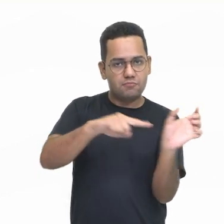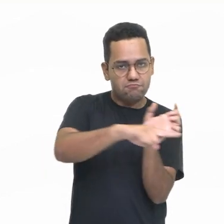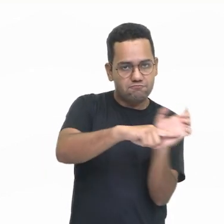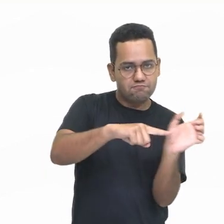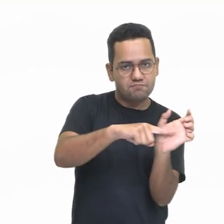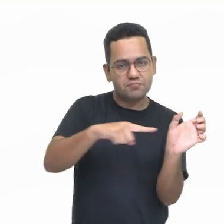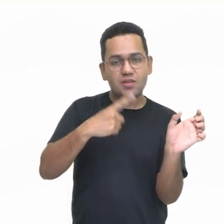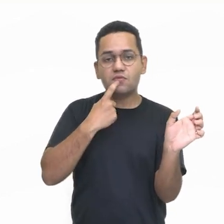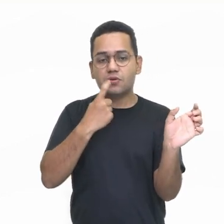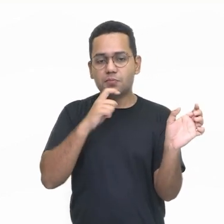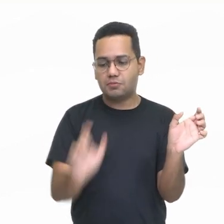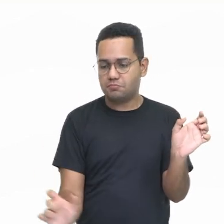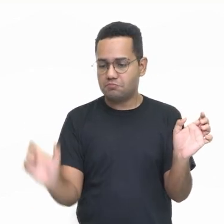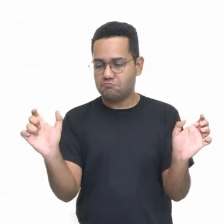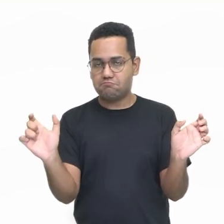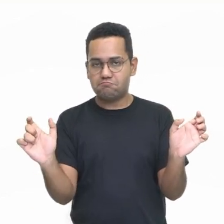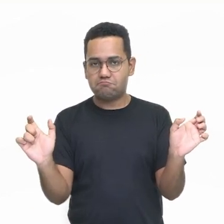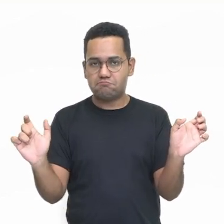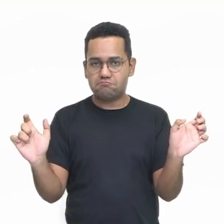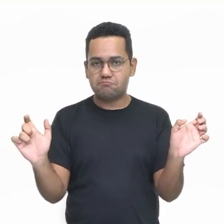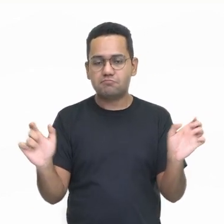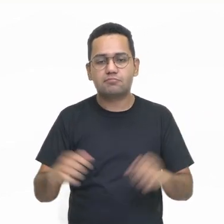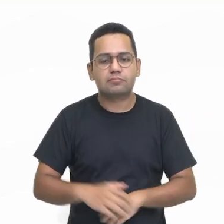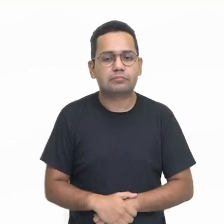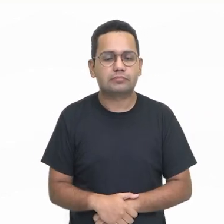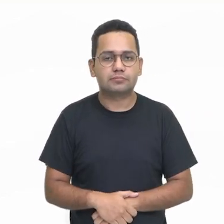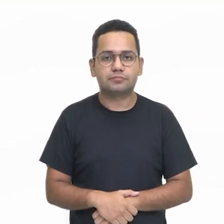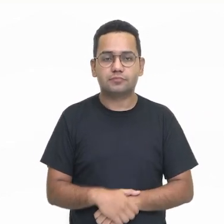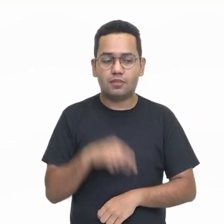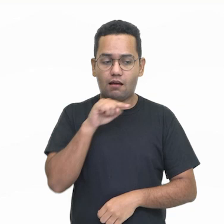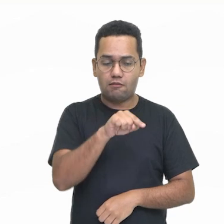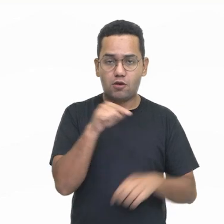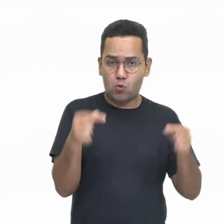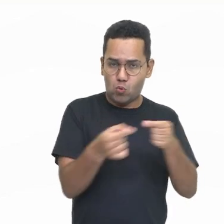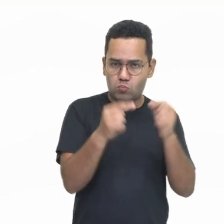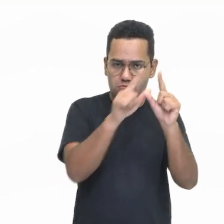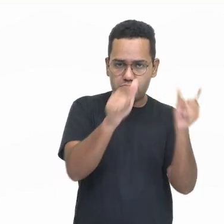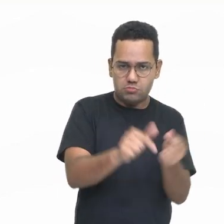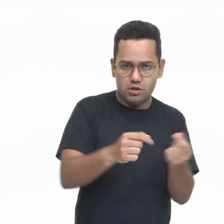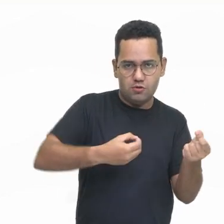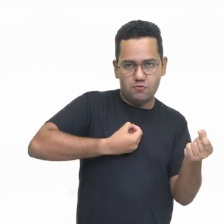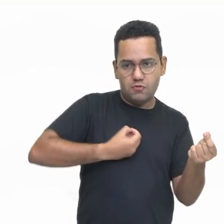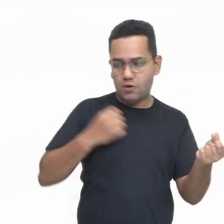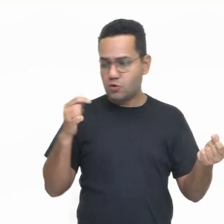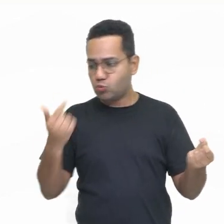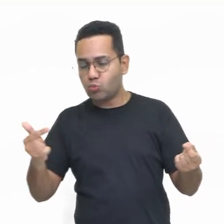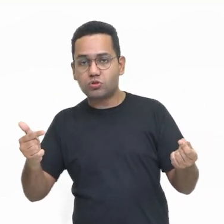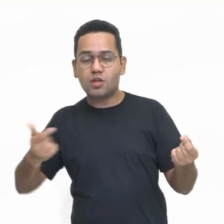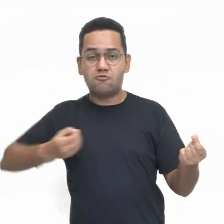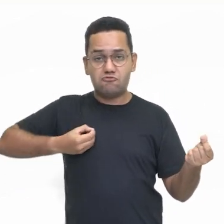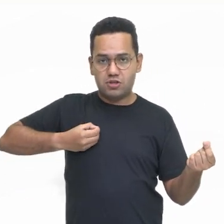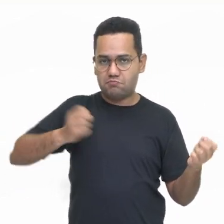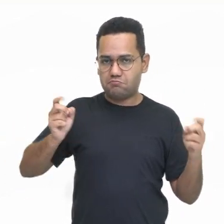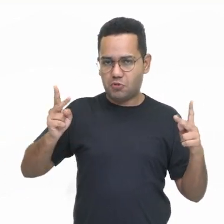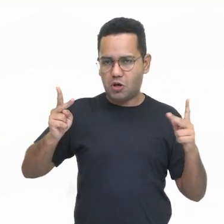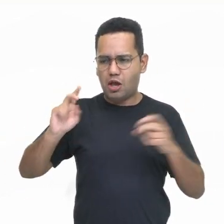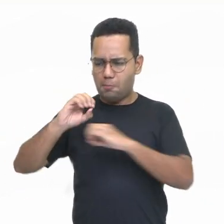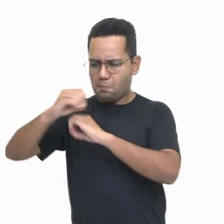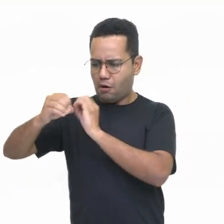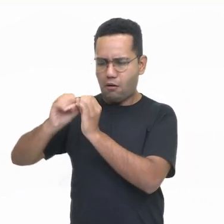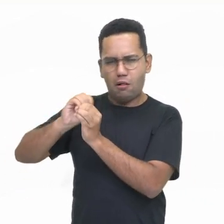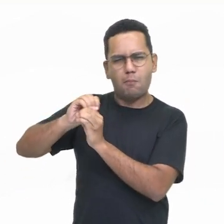quanto os componentes abióticos E aí é que nós temos os níveis de